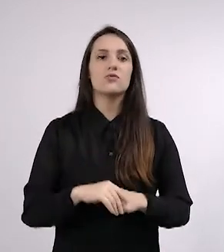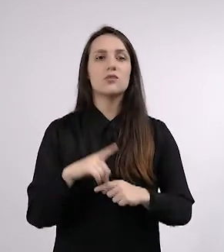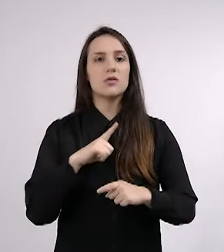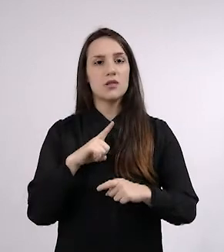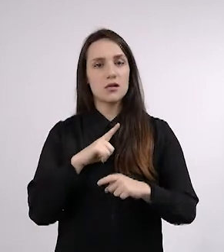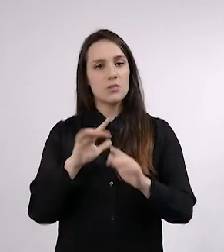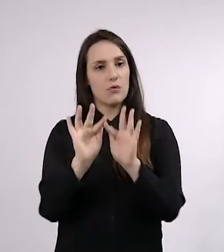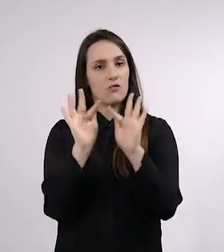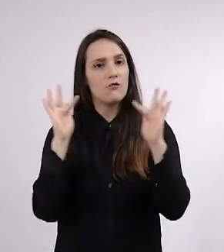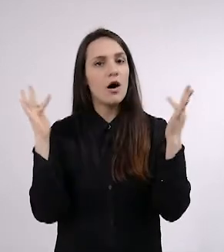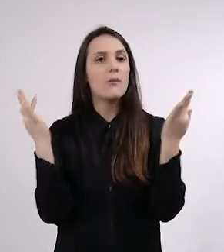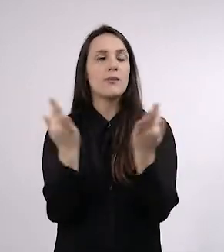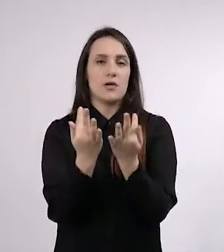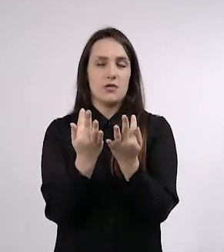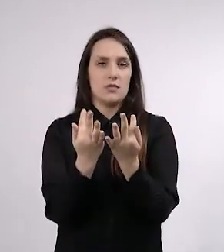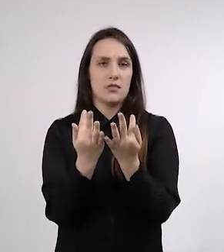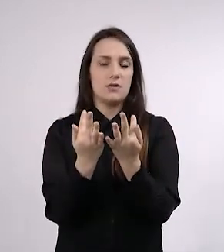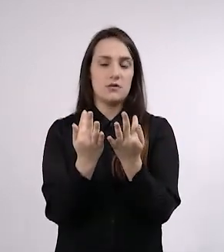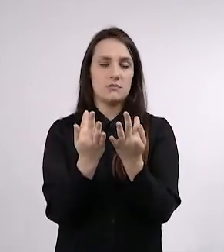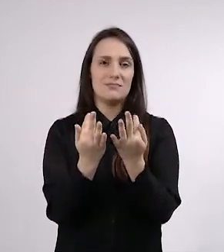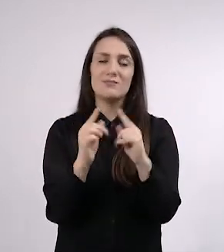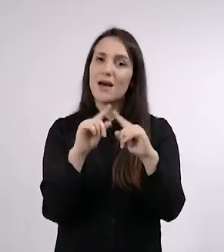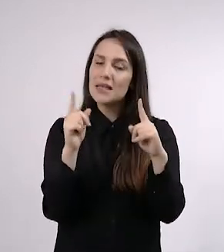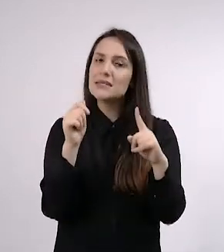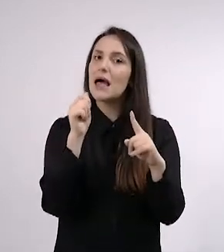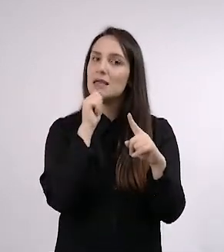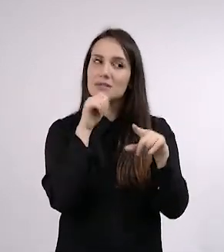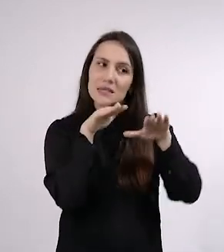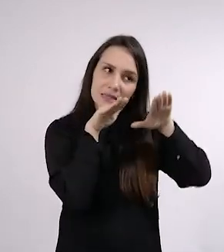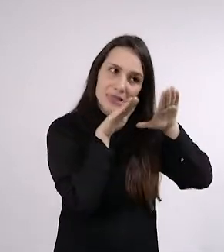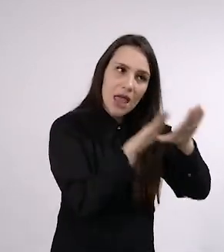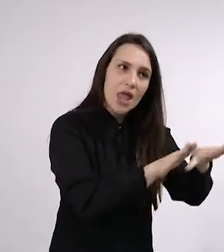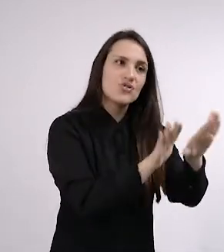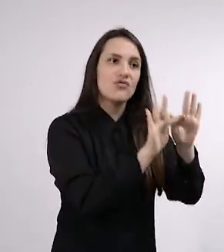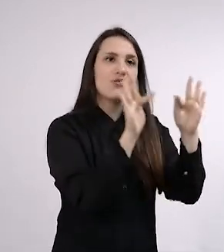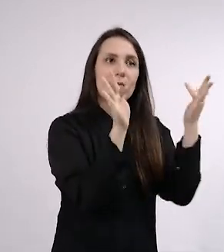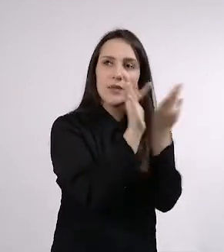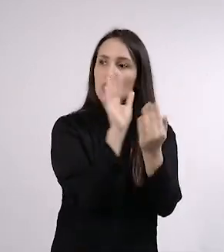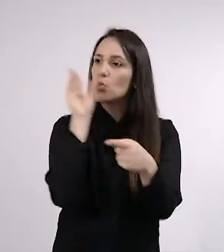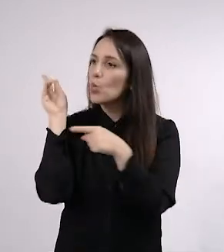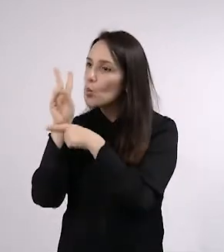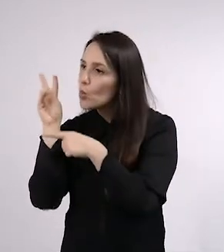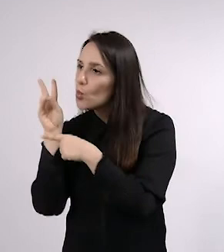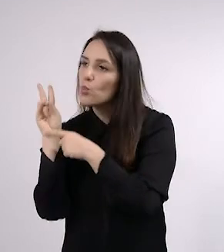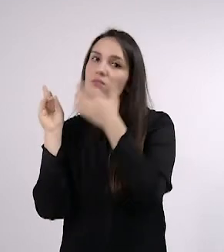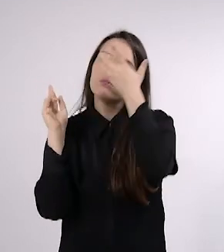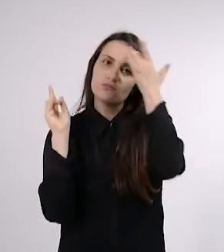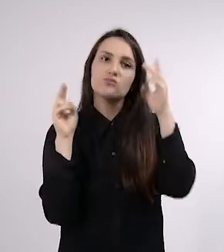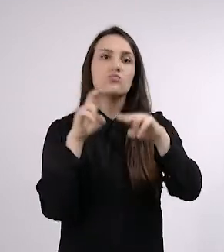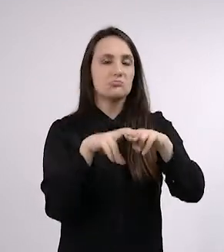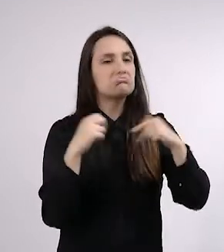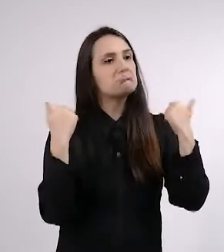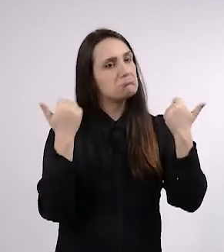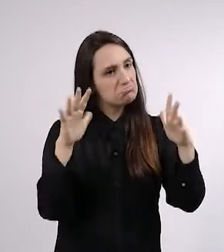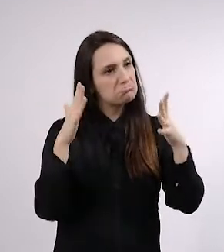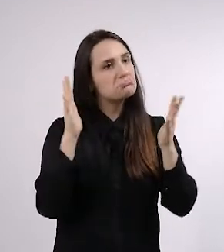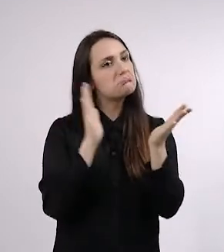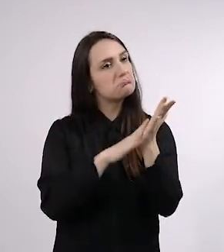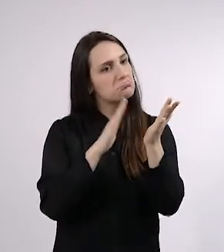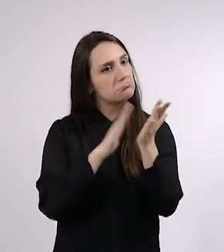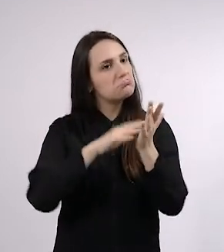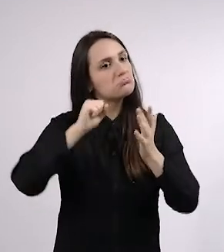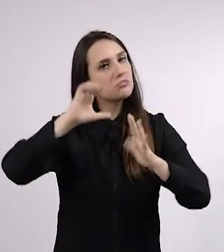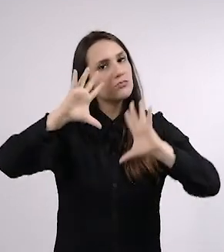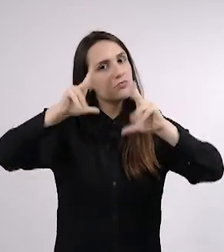do que está ocorrendo e está cuidando de todo mundo, está acontecendo isso. Então, que a gente, o nosso